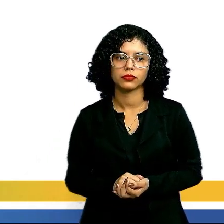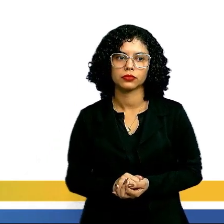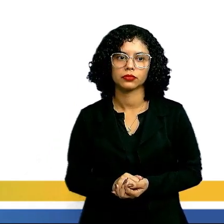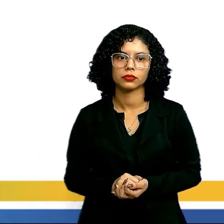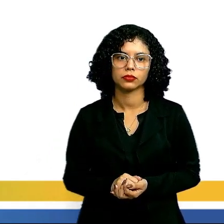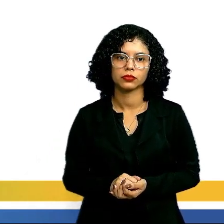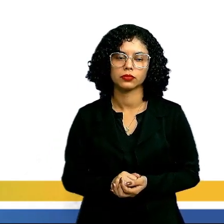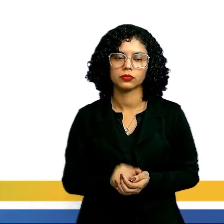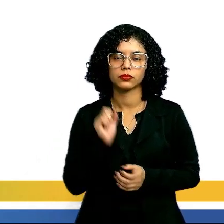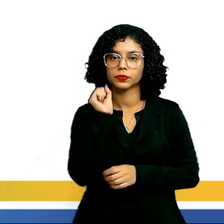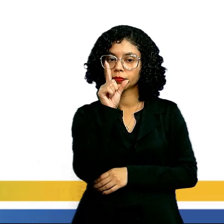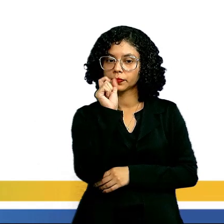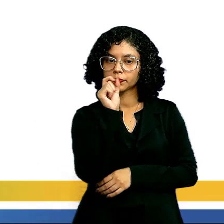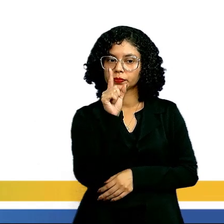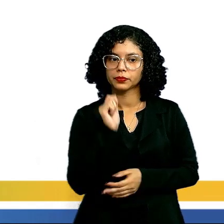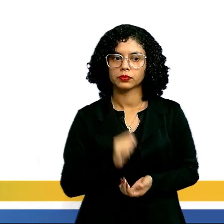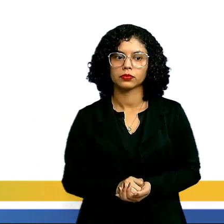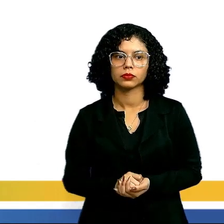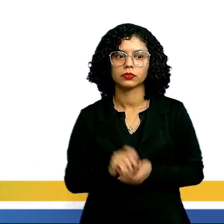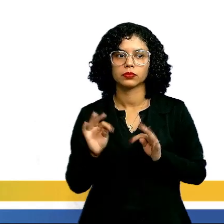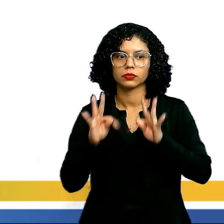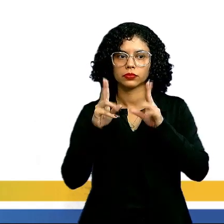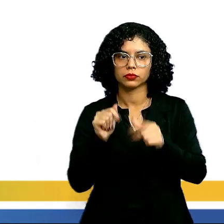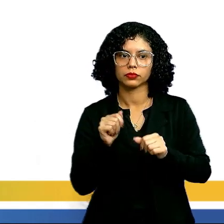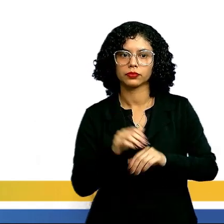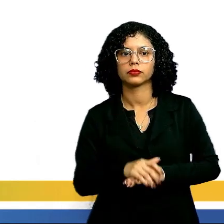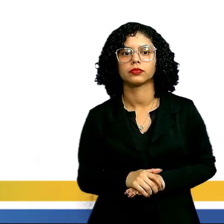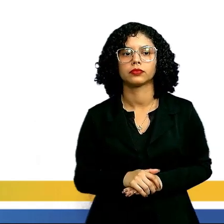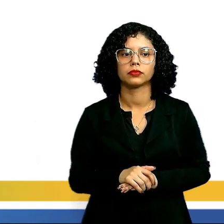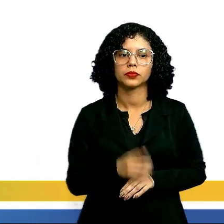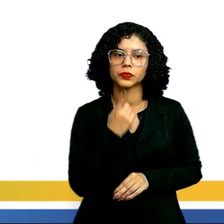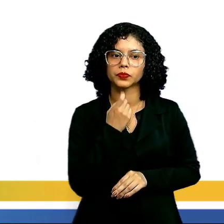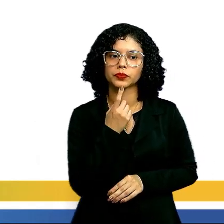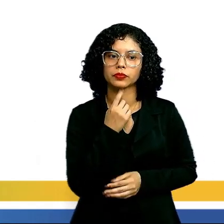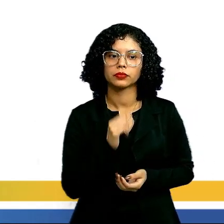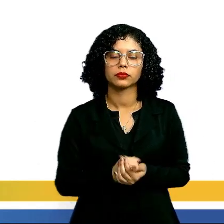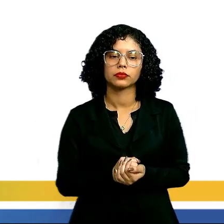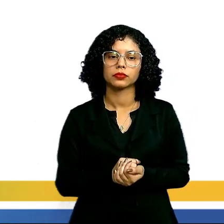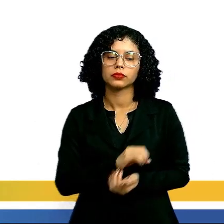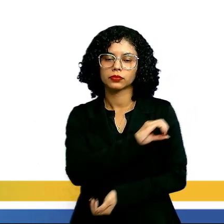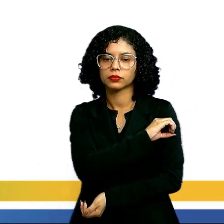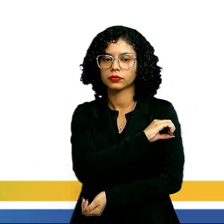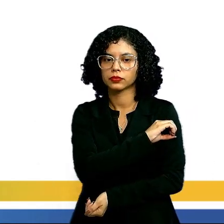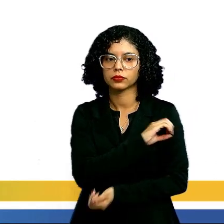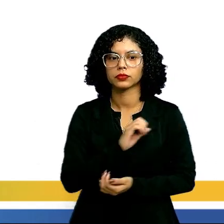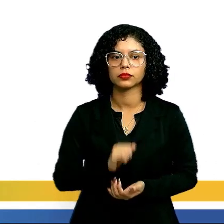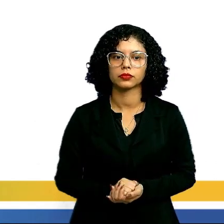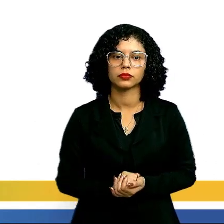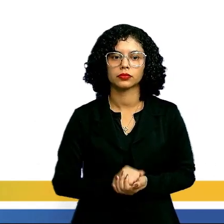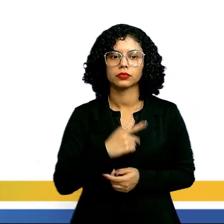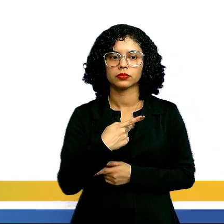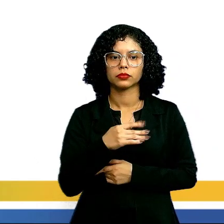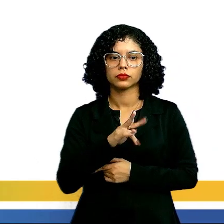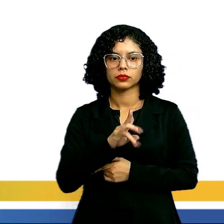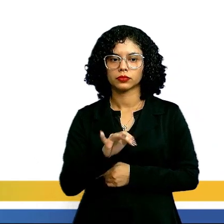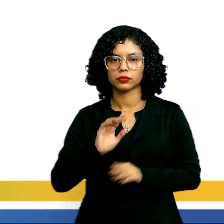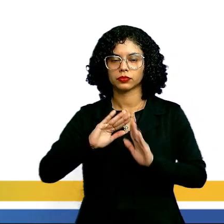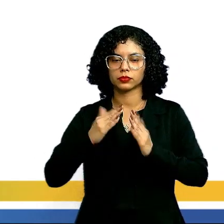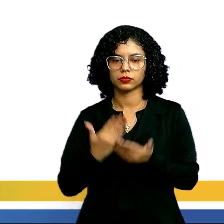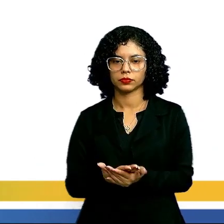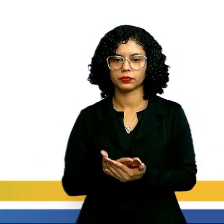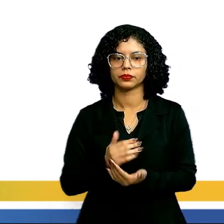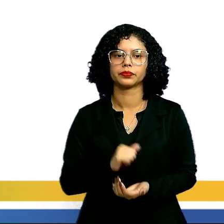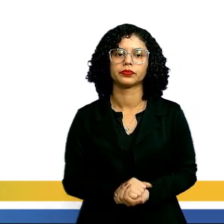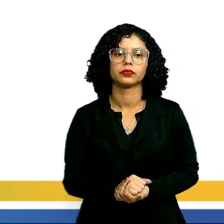O gráfico azul, tá? É total. O vermelho vai ser a creche. O verde,